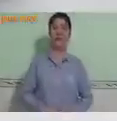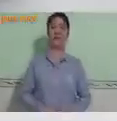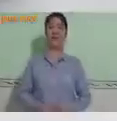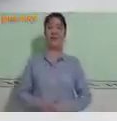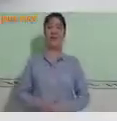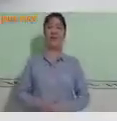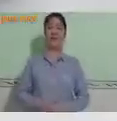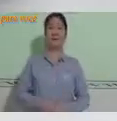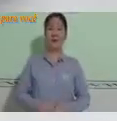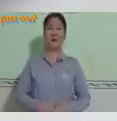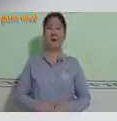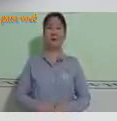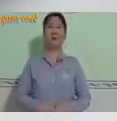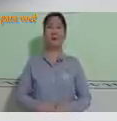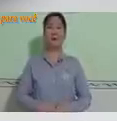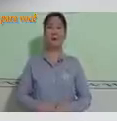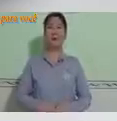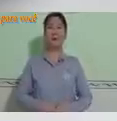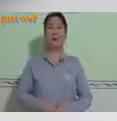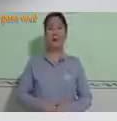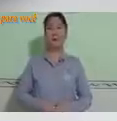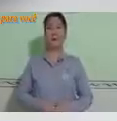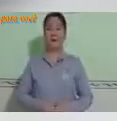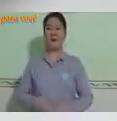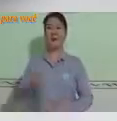cura completa e permanente.